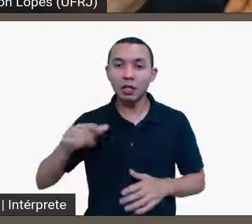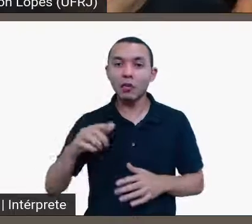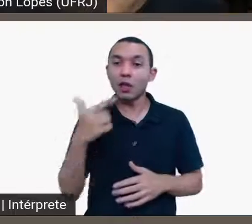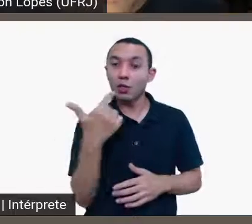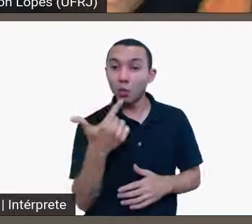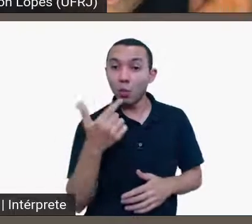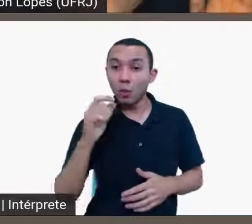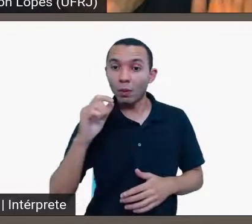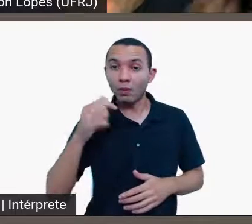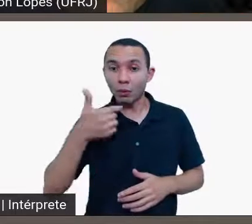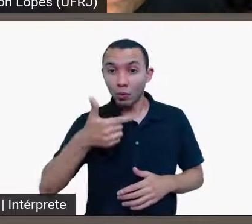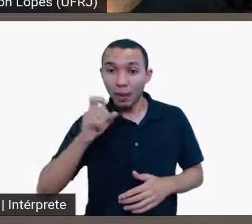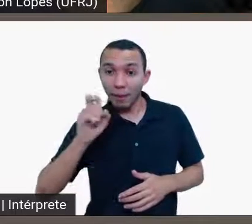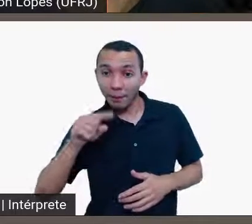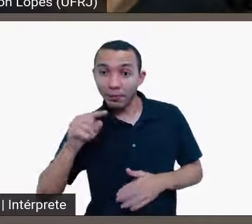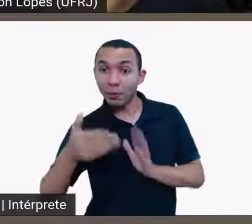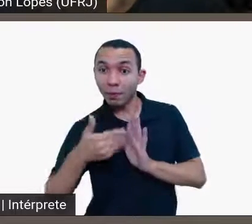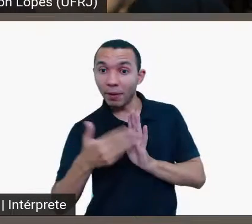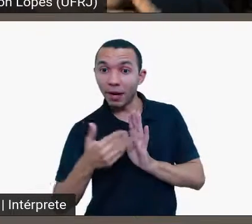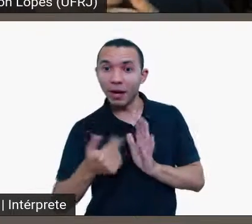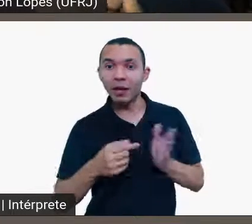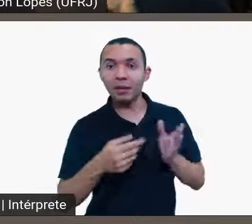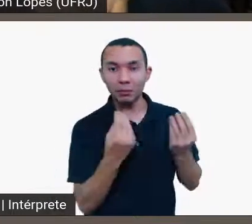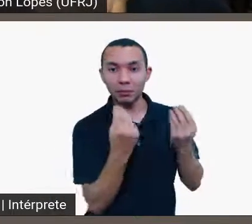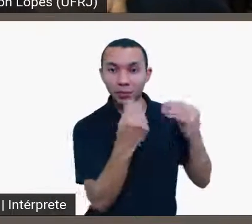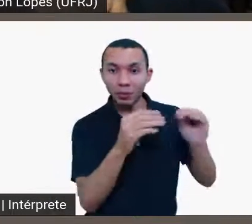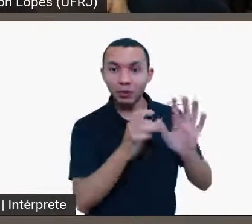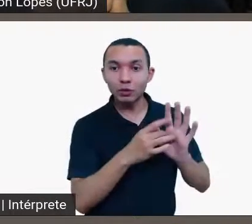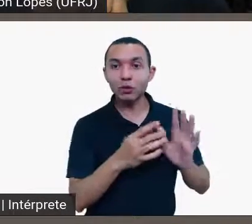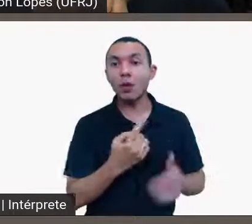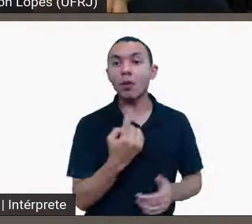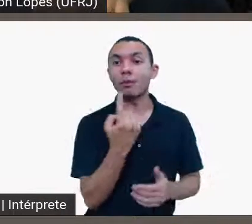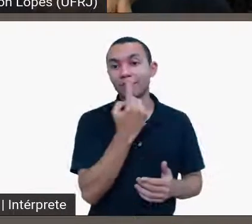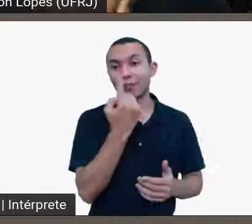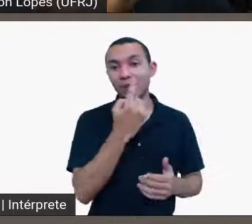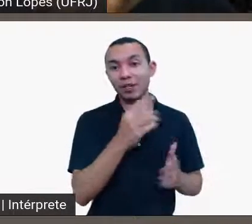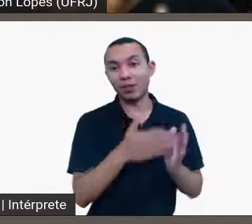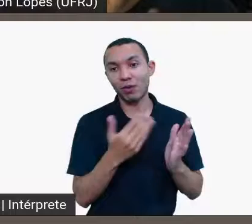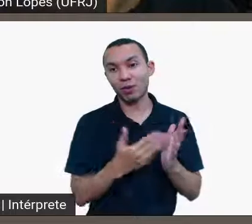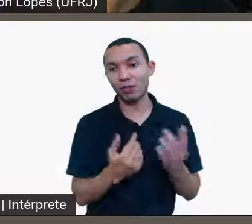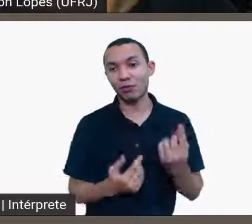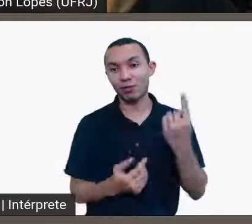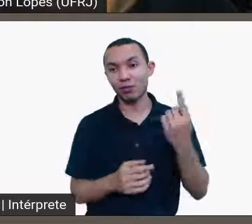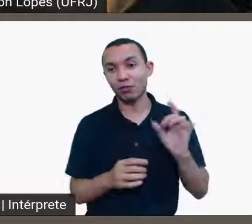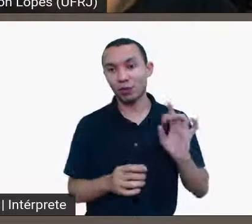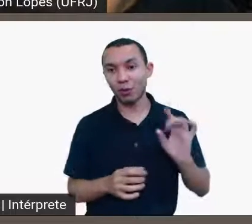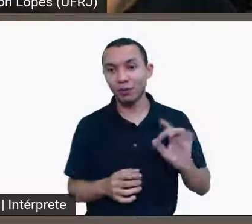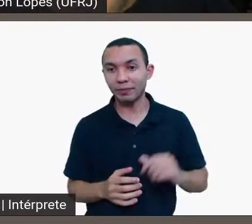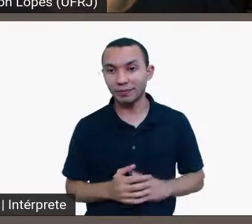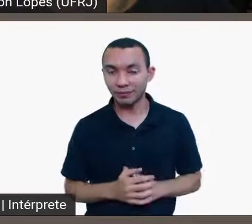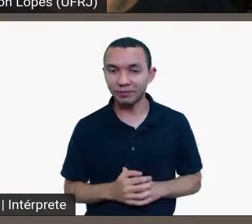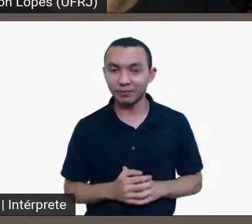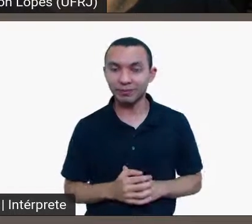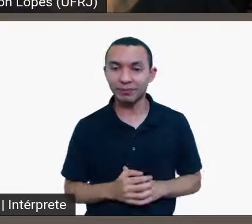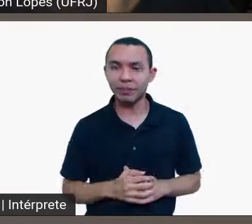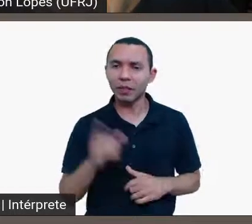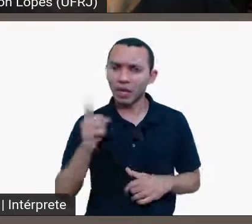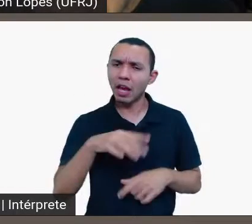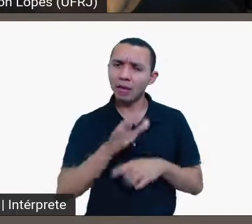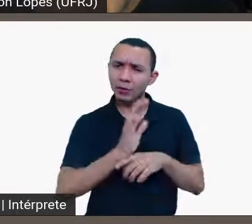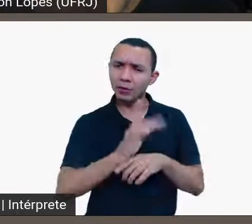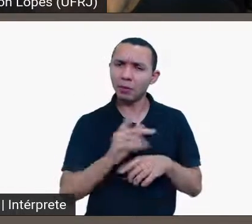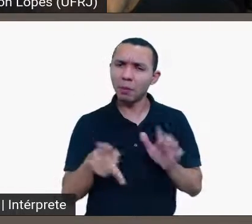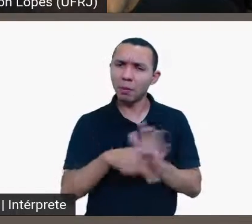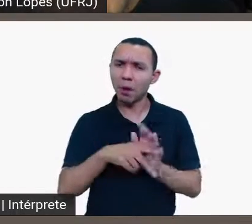de Cada Um, que só foi publicado o primeiro volume. Né? Então, eu acho que, assim, ele é um filme de um